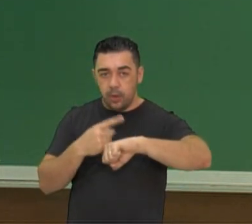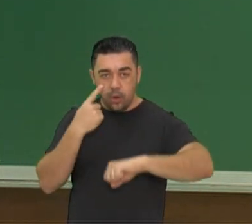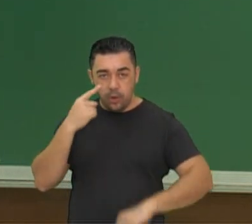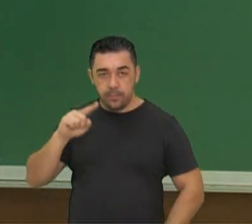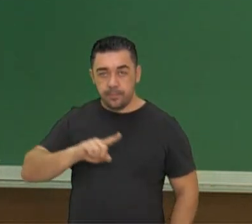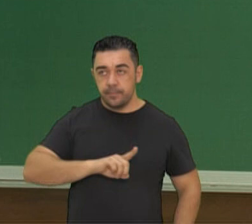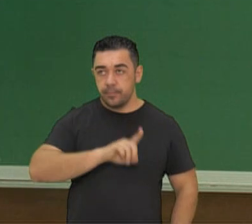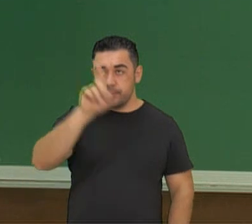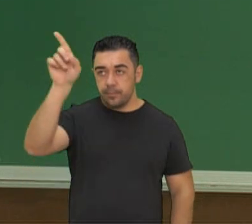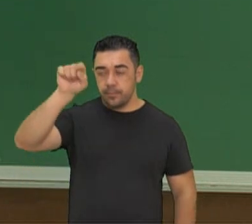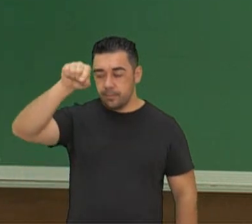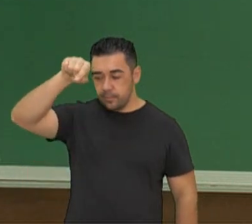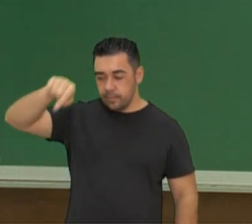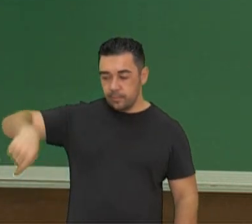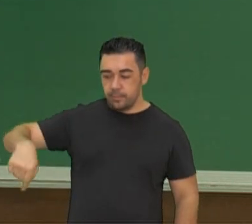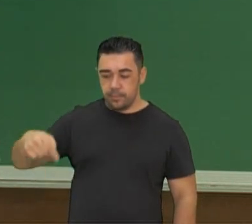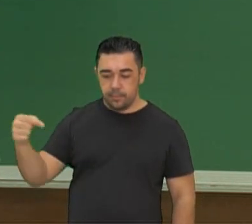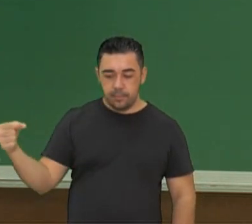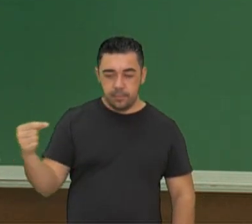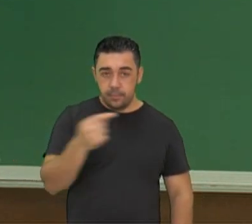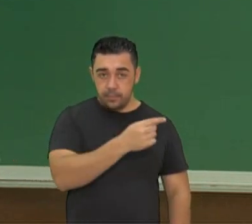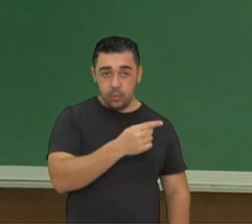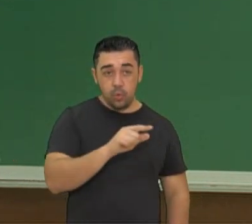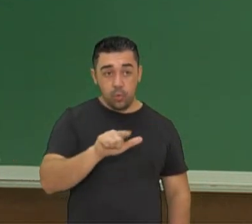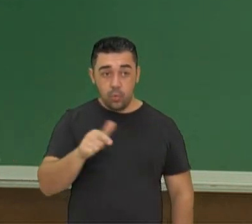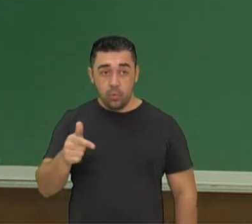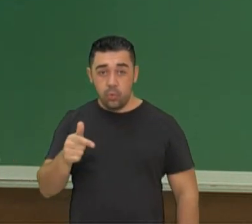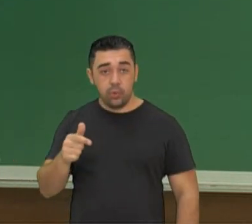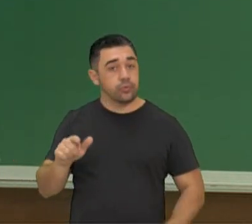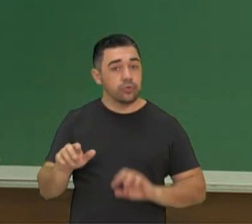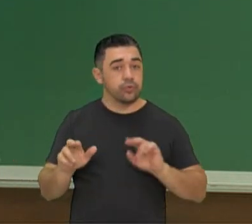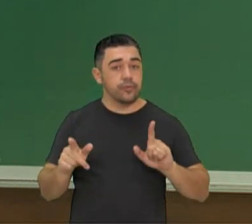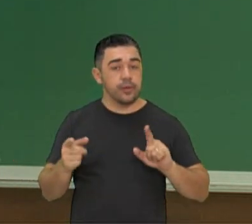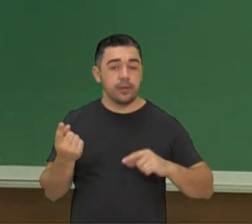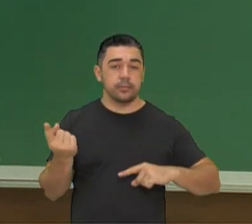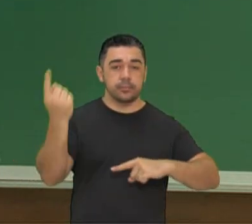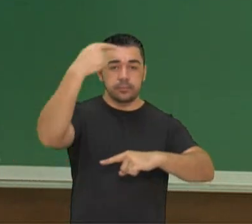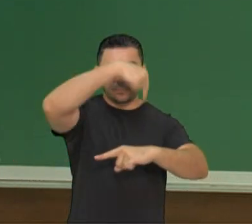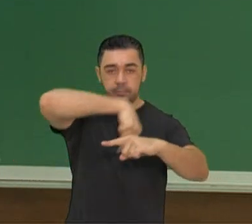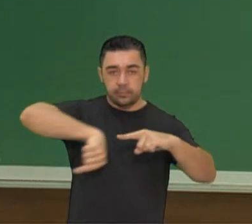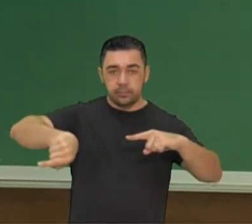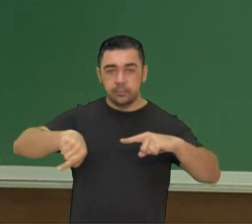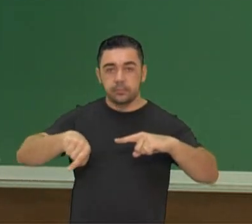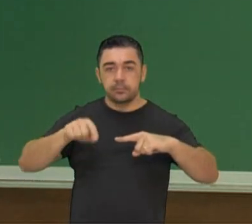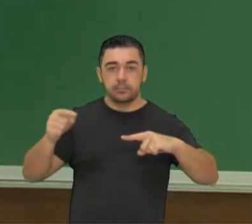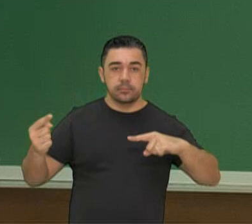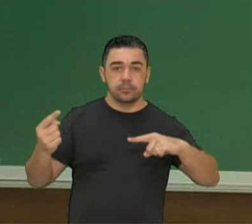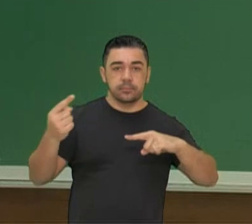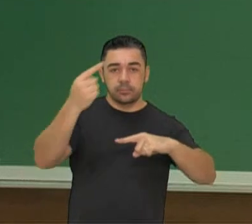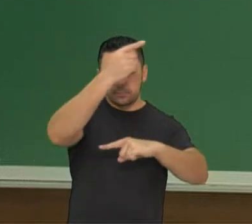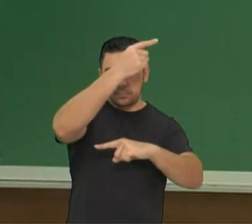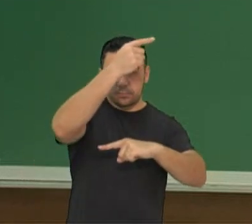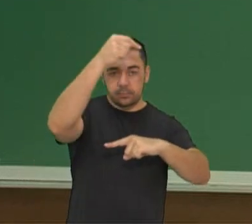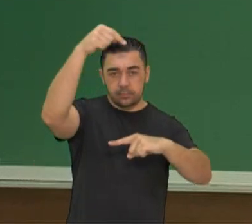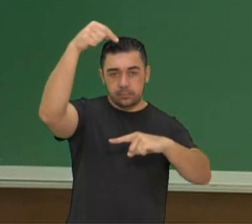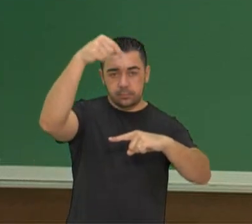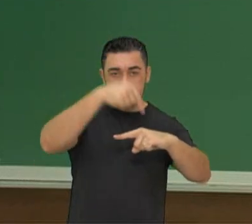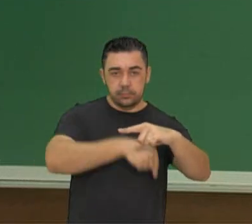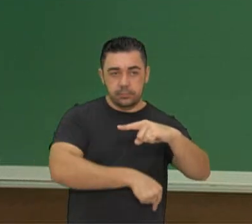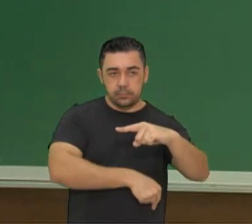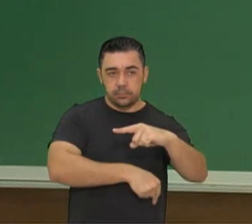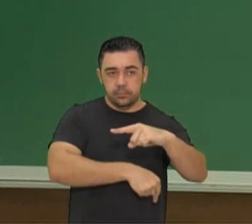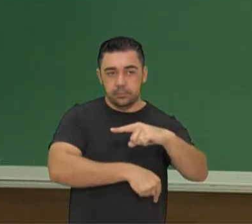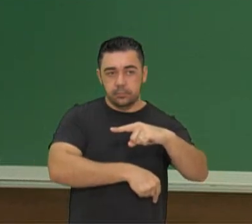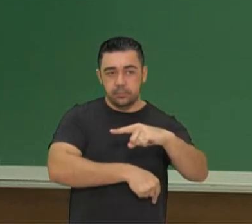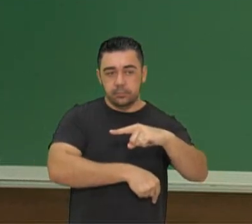ó, sentido horário. E no outro eu prolonguei de que jeito? No sentido anti-horário. Então, ó, prolonguei